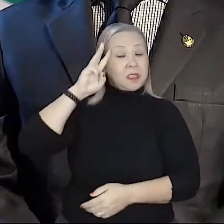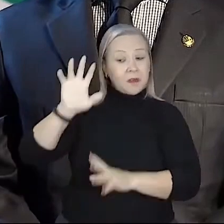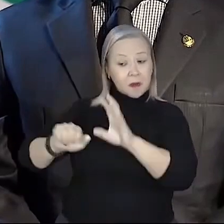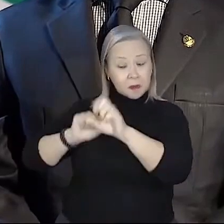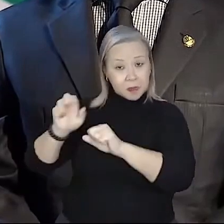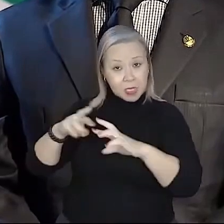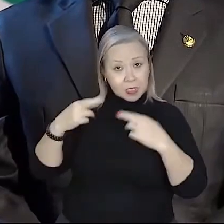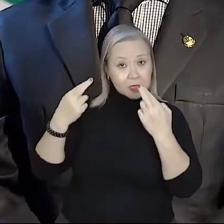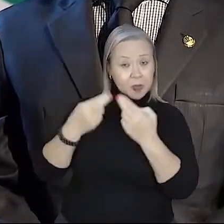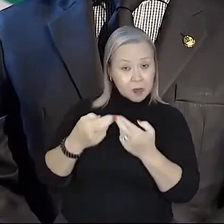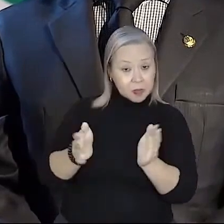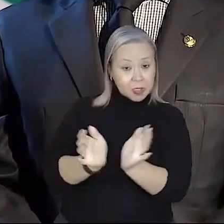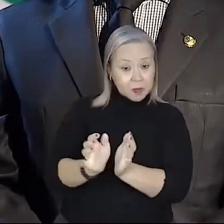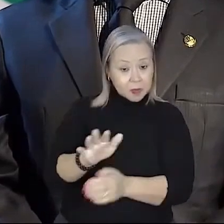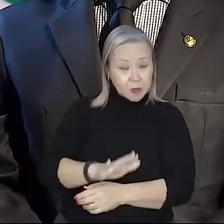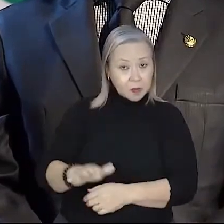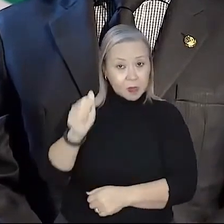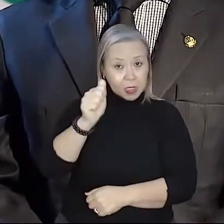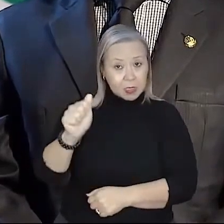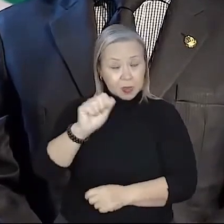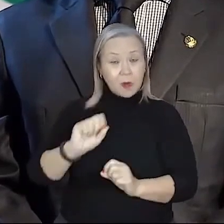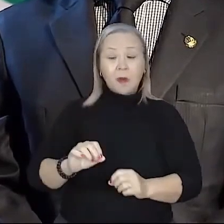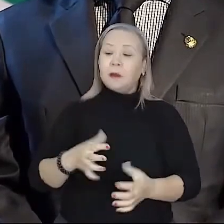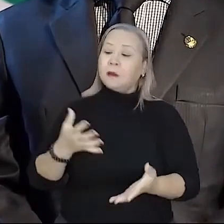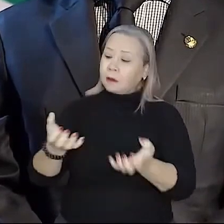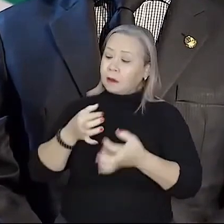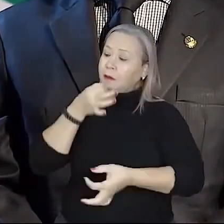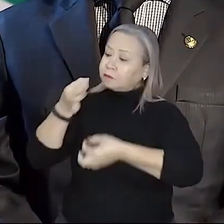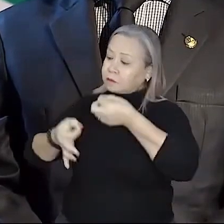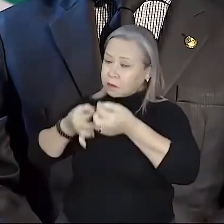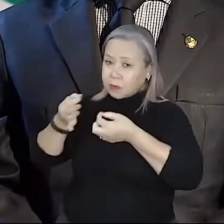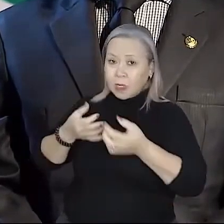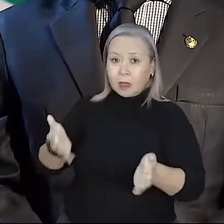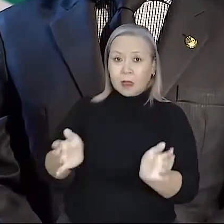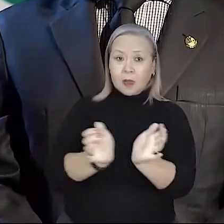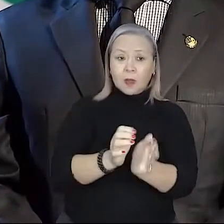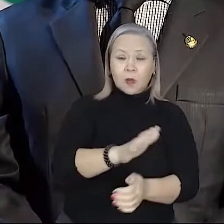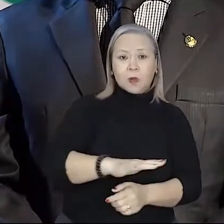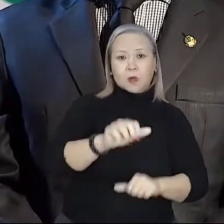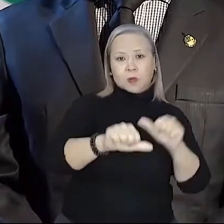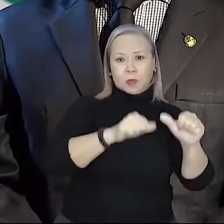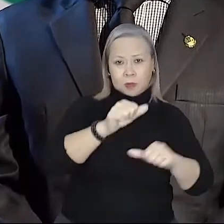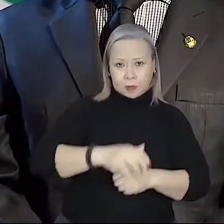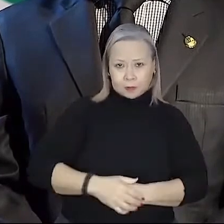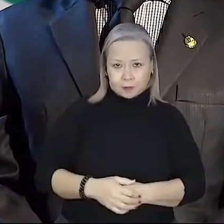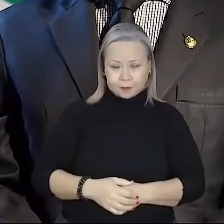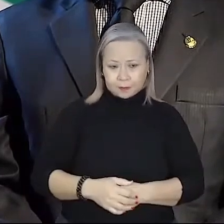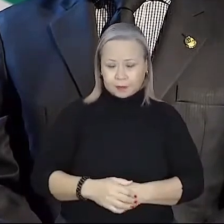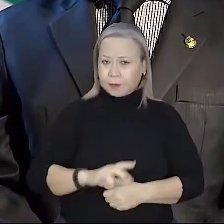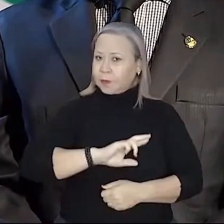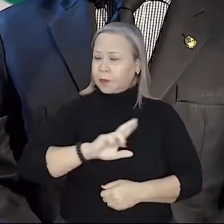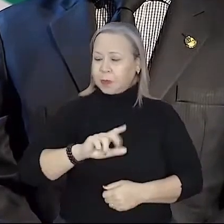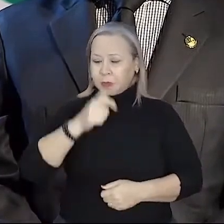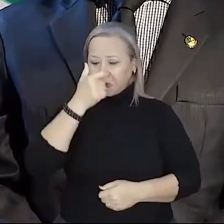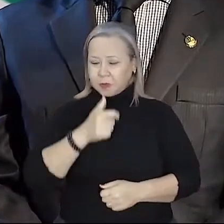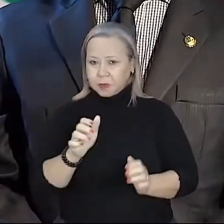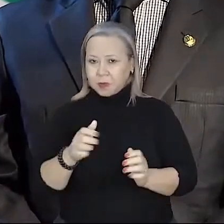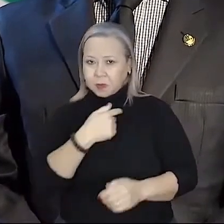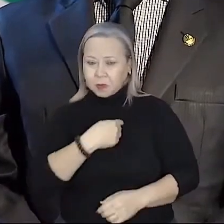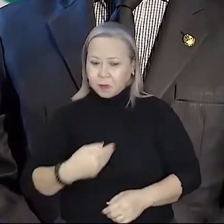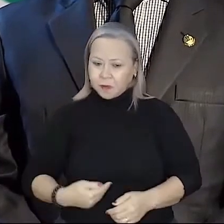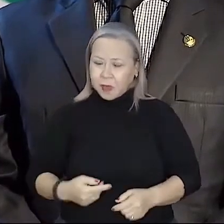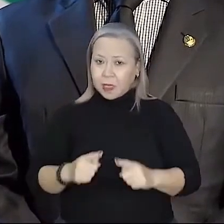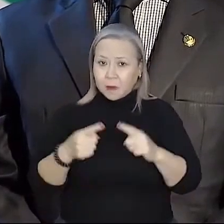nos reunir com o comitê assessor, porque nós queremos fazer recomendações como membros do grupo transição. Nós não somos governo, mas nós entendemos que é